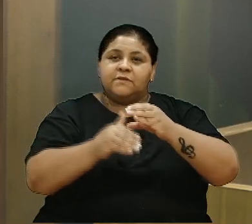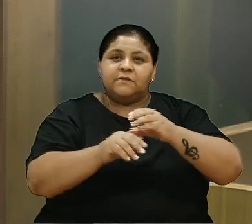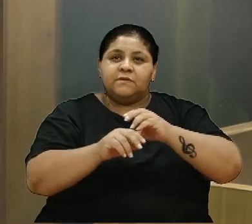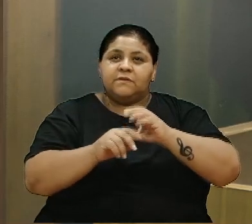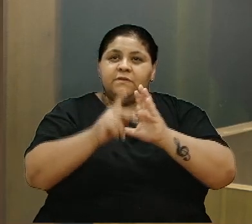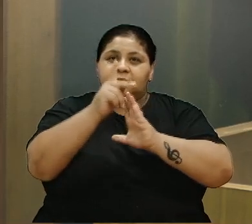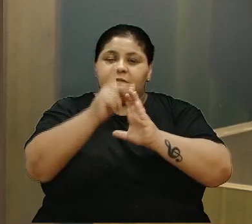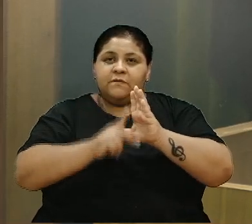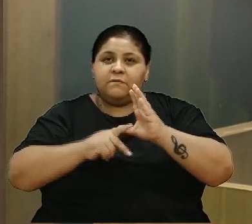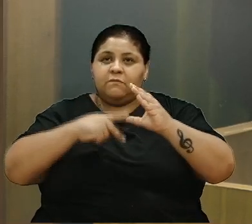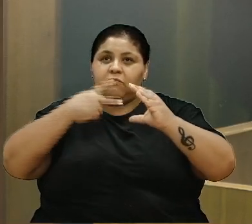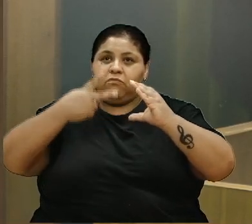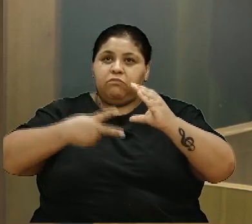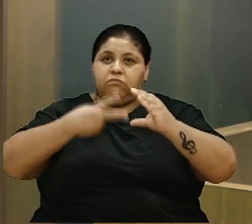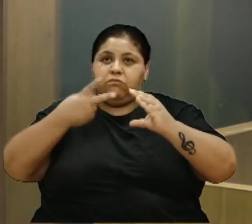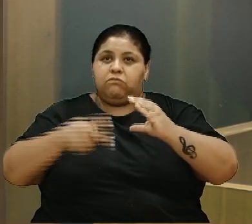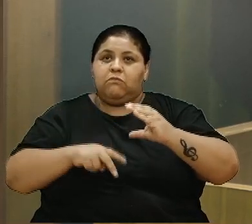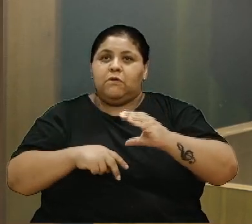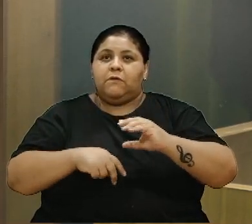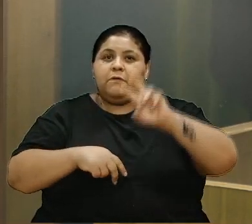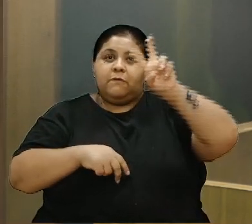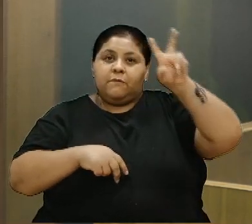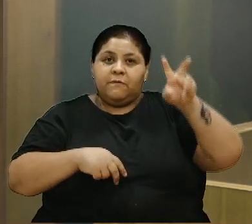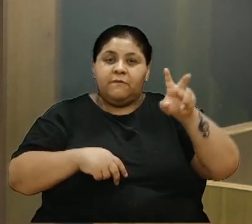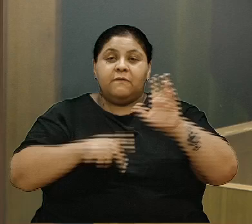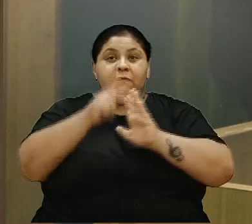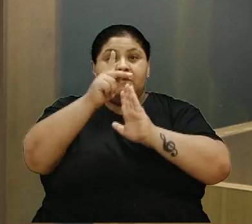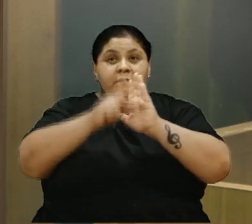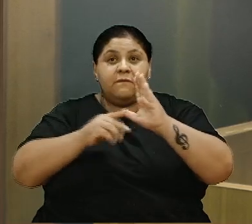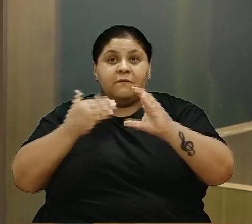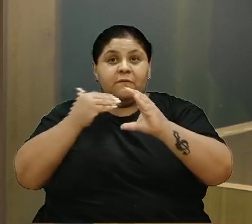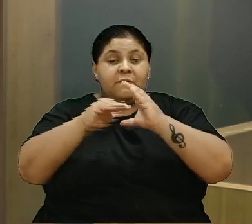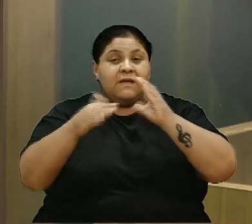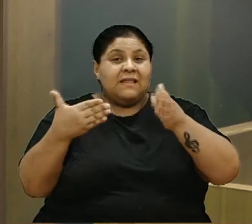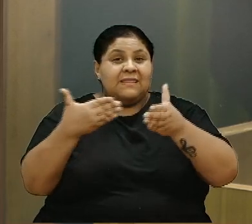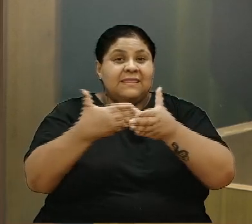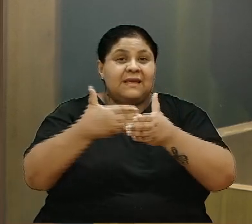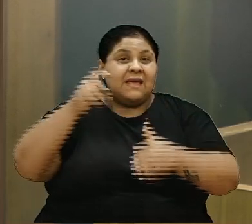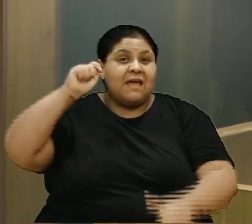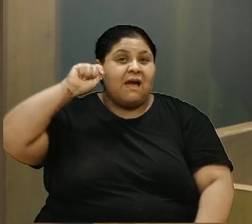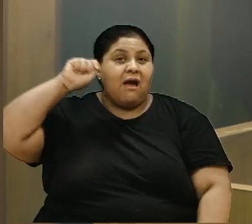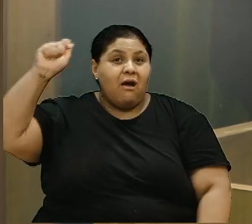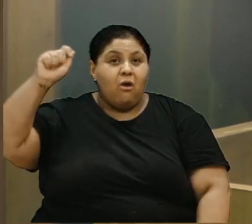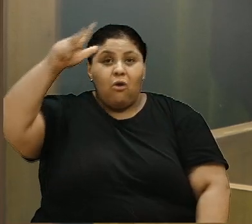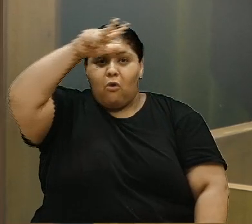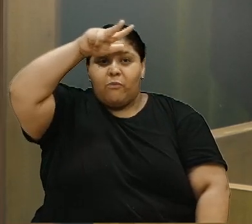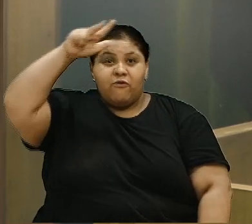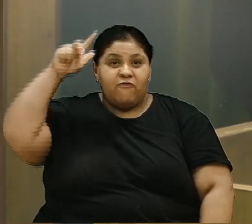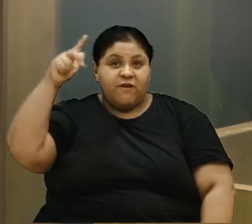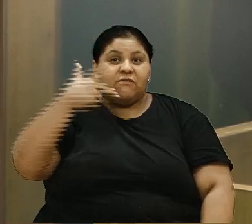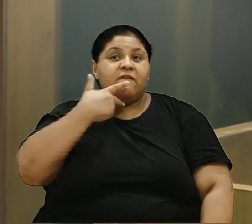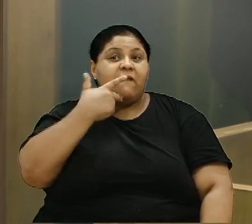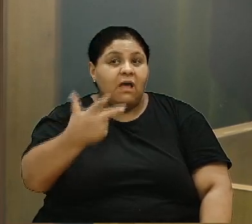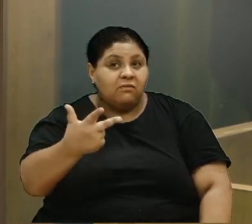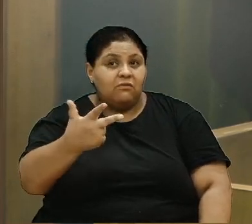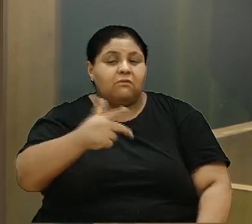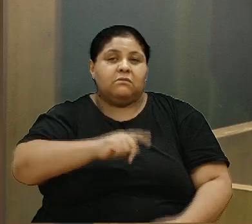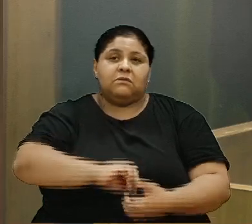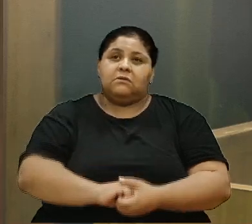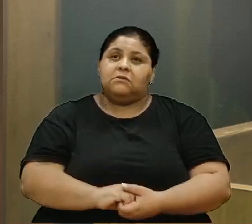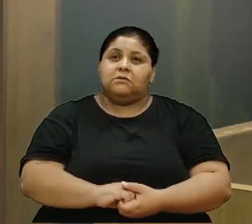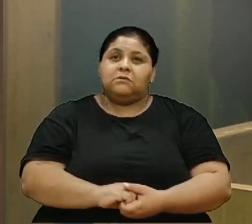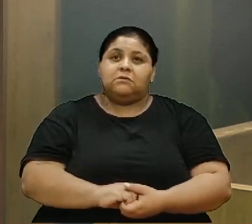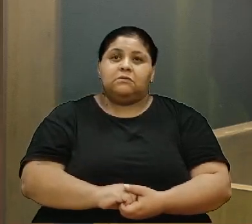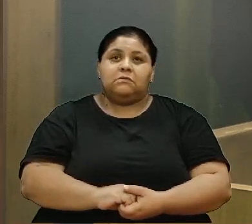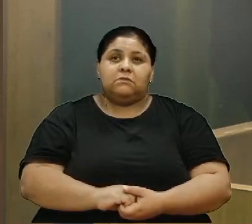projeto à Câmara de Vereadores. Esse projeto tem que ser encaminhado até abril, tá, gente? O prefeito está falando de uma coisa